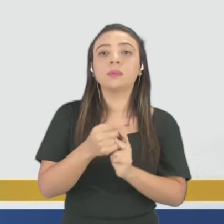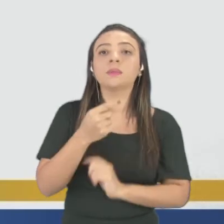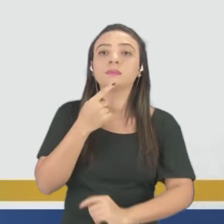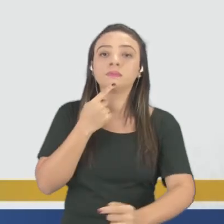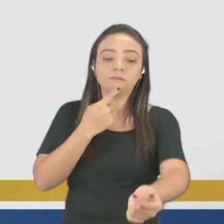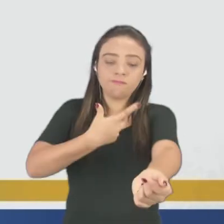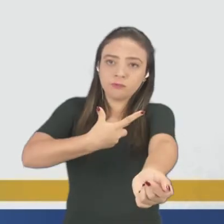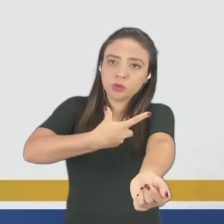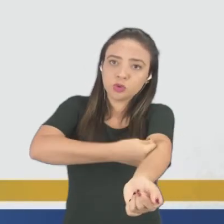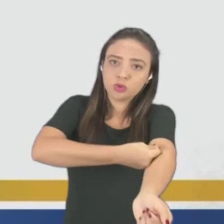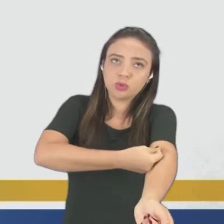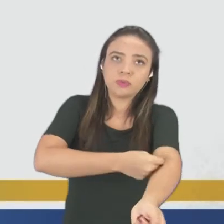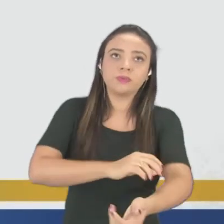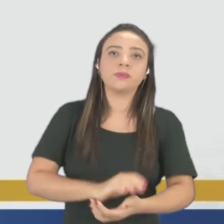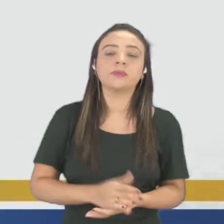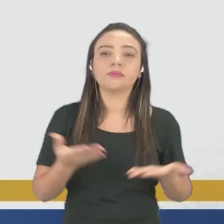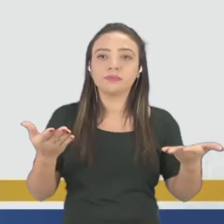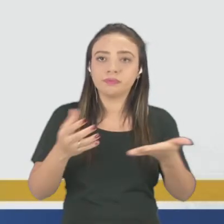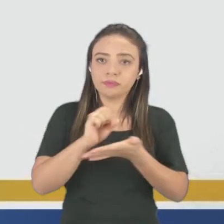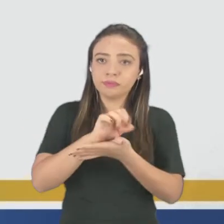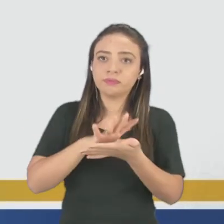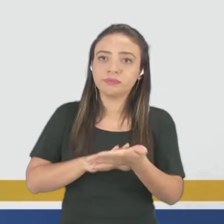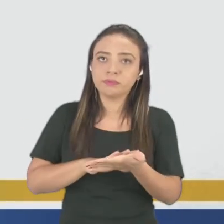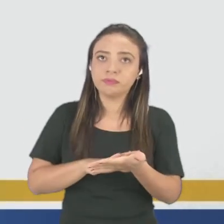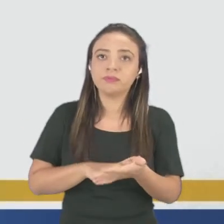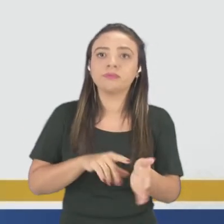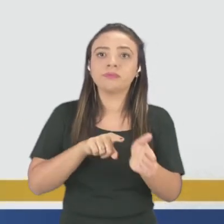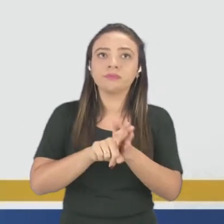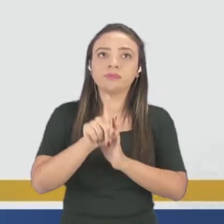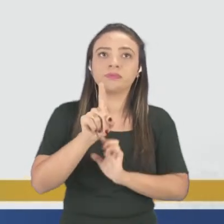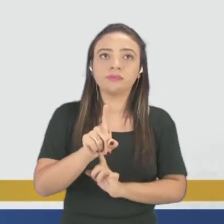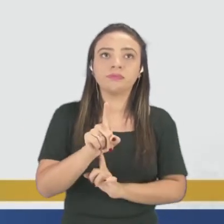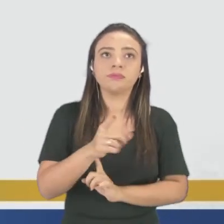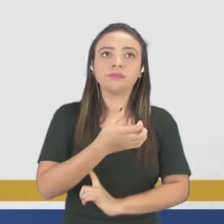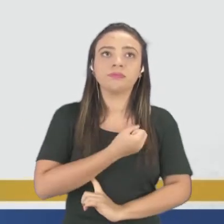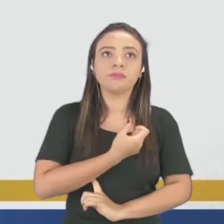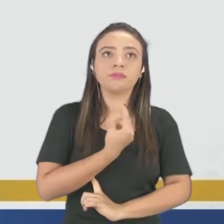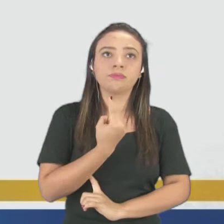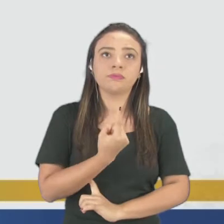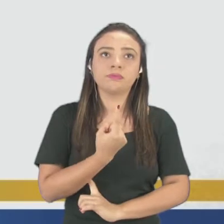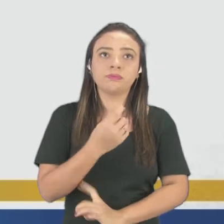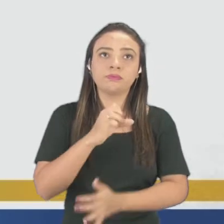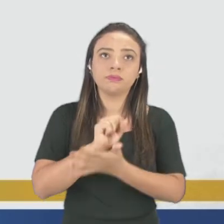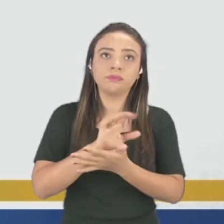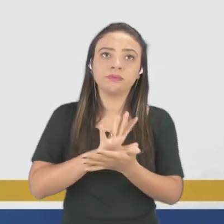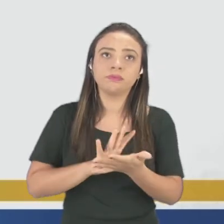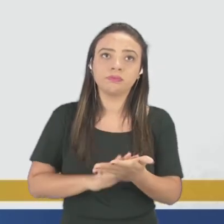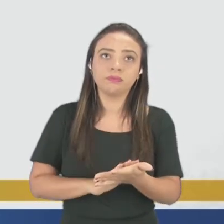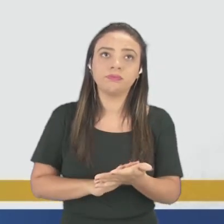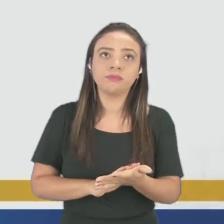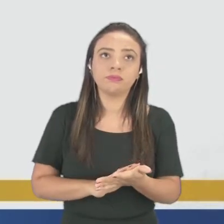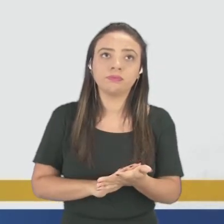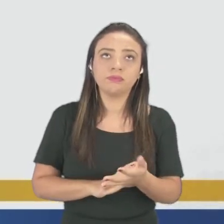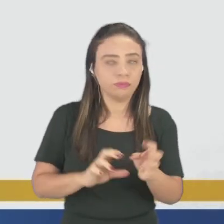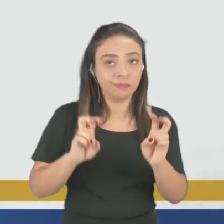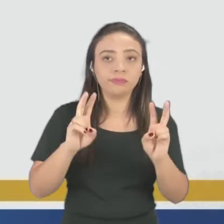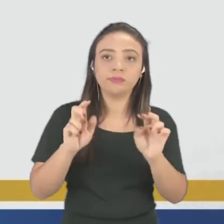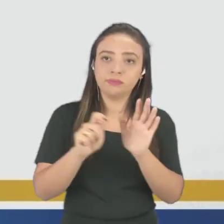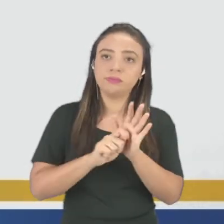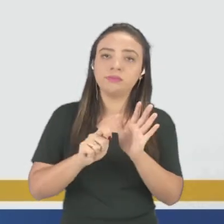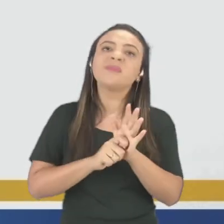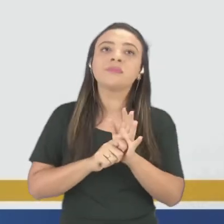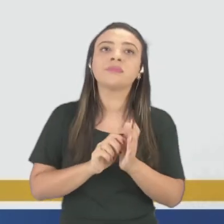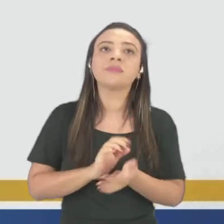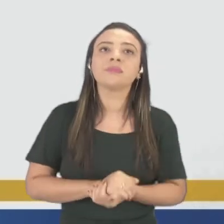beleza Vamos agora para nossa parte de exercício número um do nosso exercitando justamente do tema de